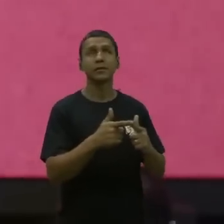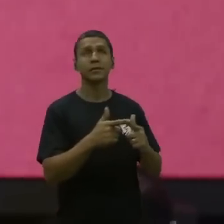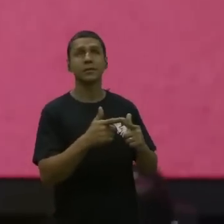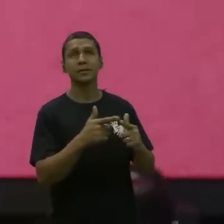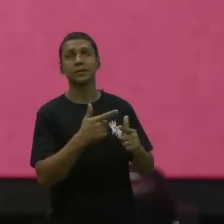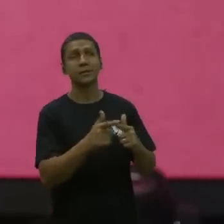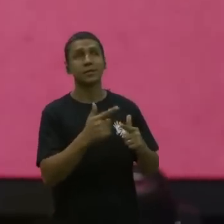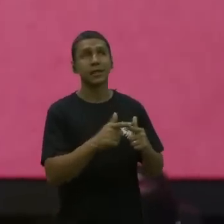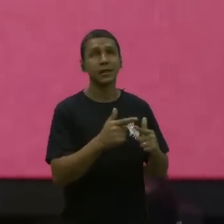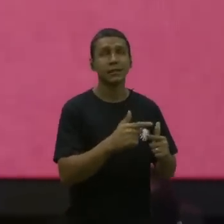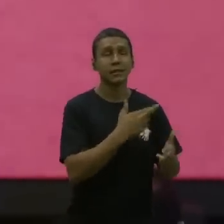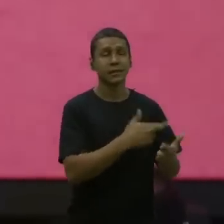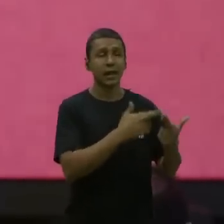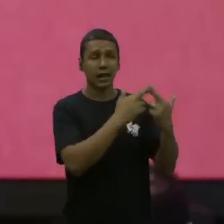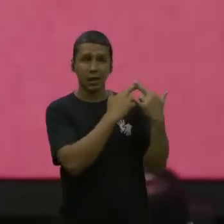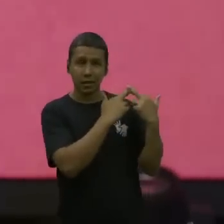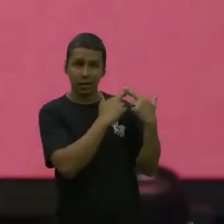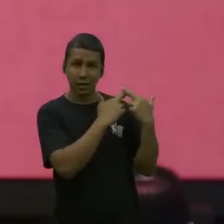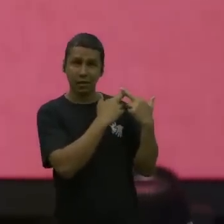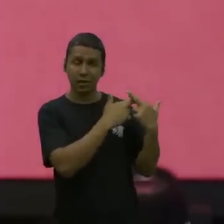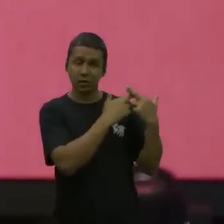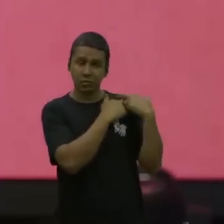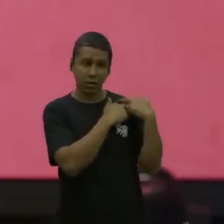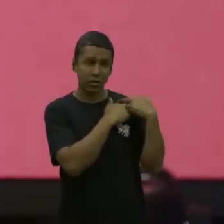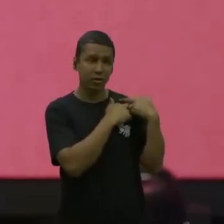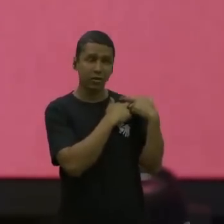quem não se alimenta?